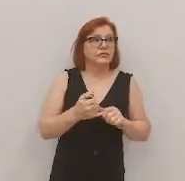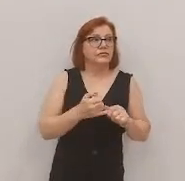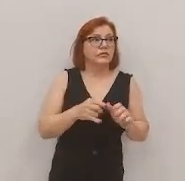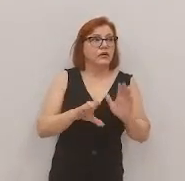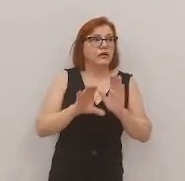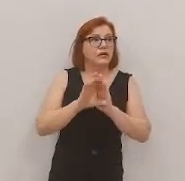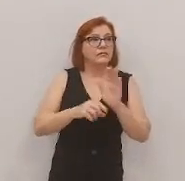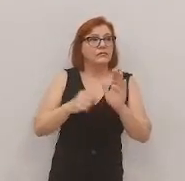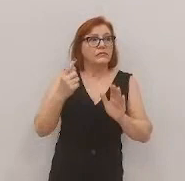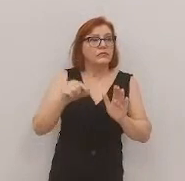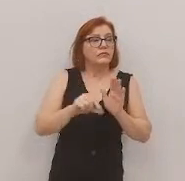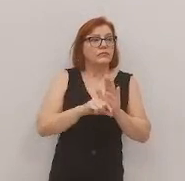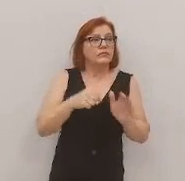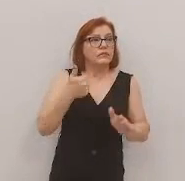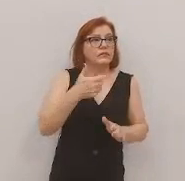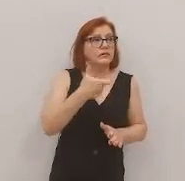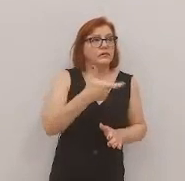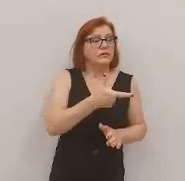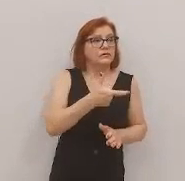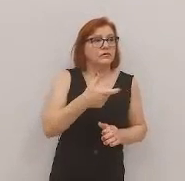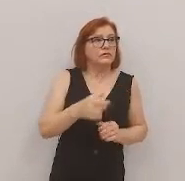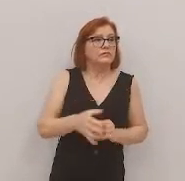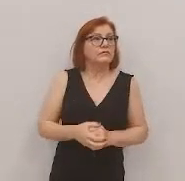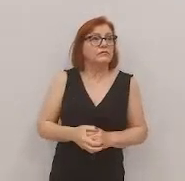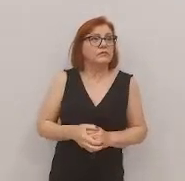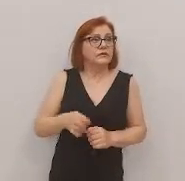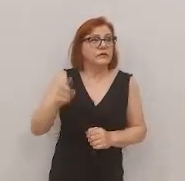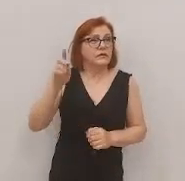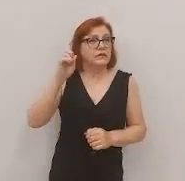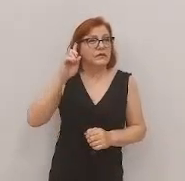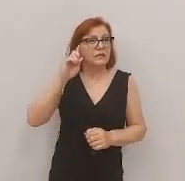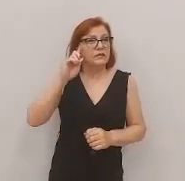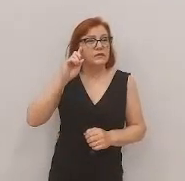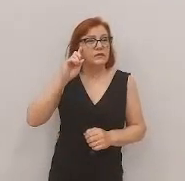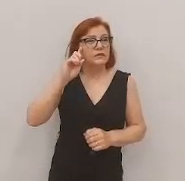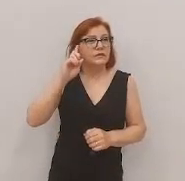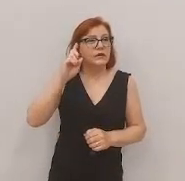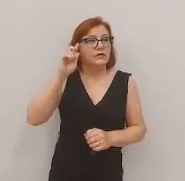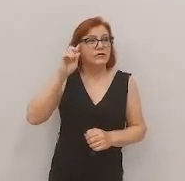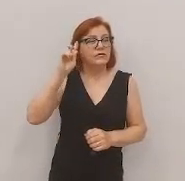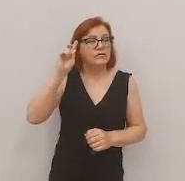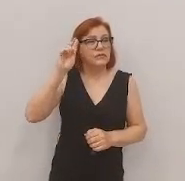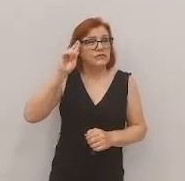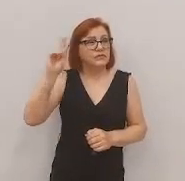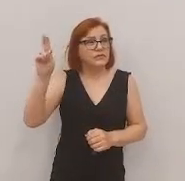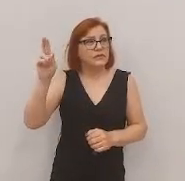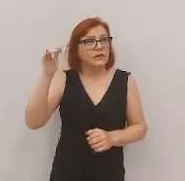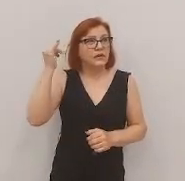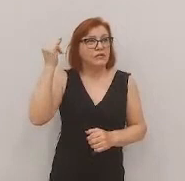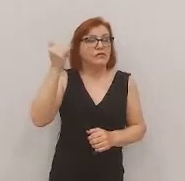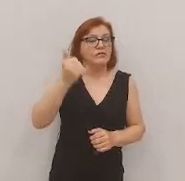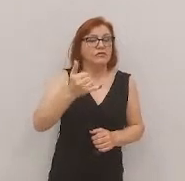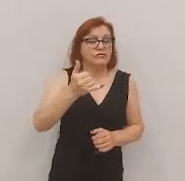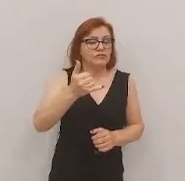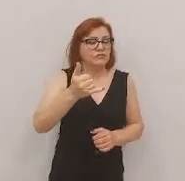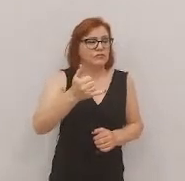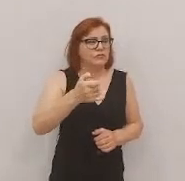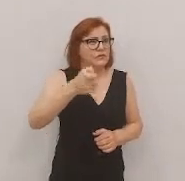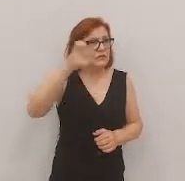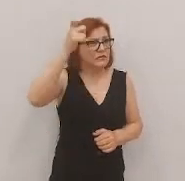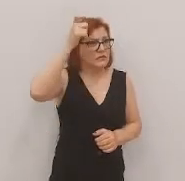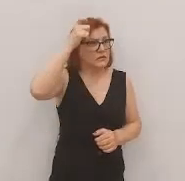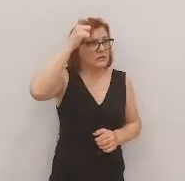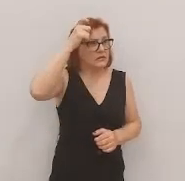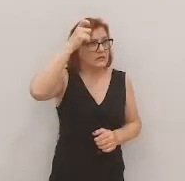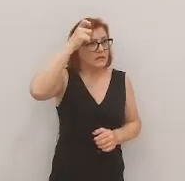Disse o Senhor a Satanás: eis que tudo quanto ele tem está em teu poder. Somente contra ele